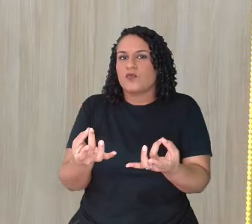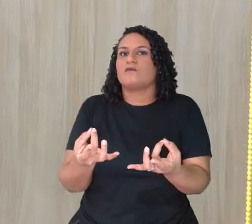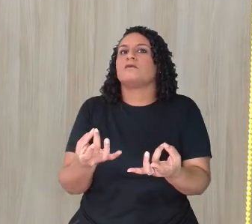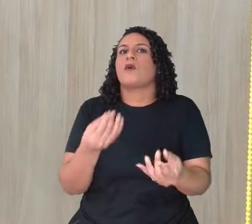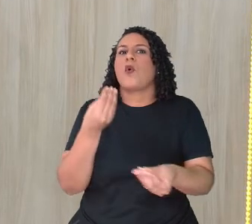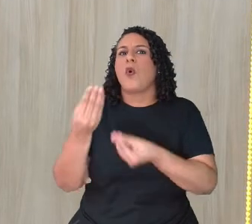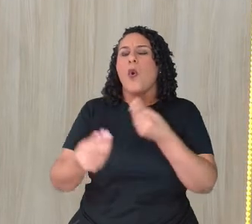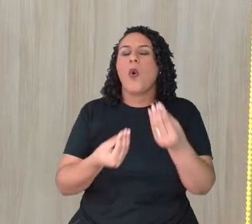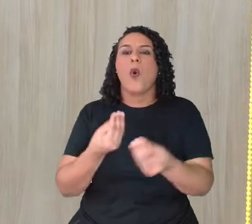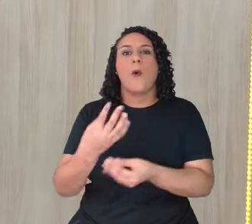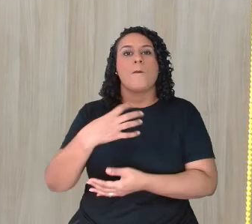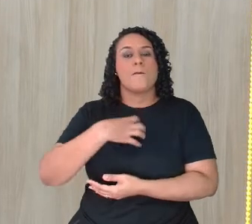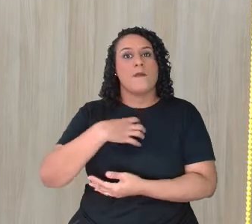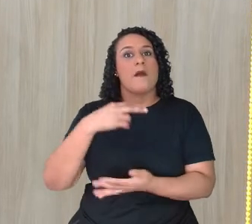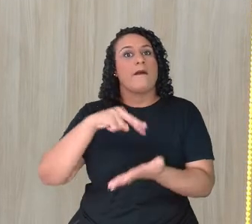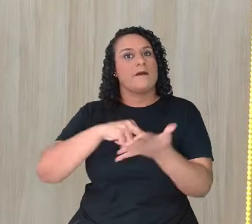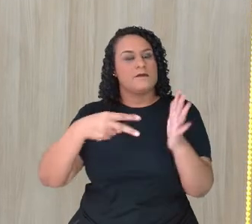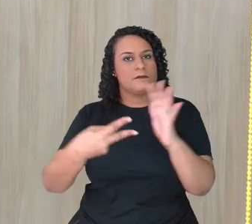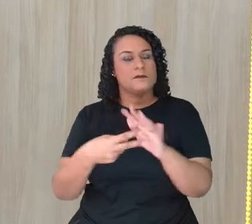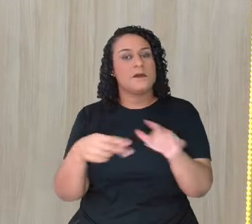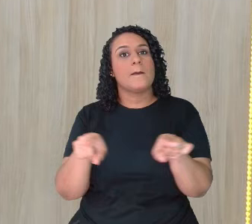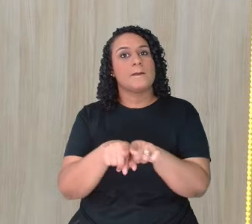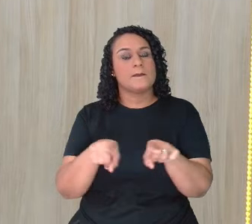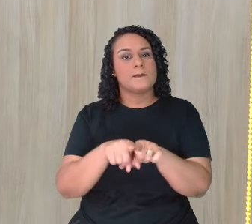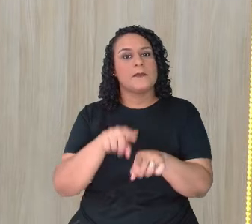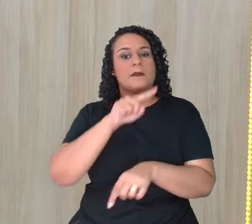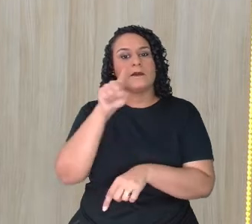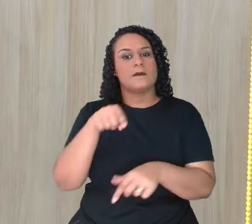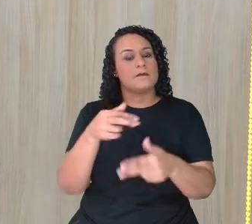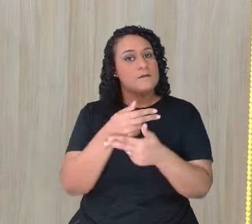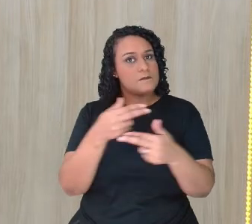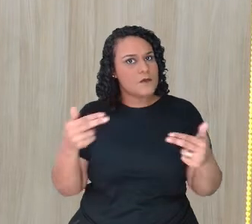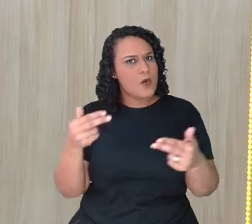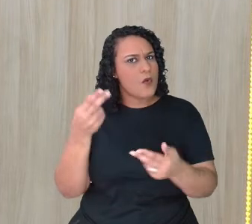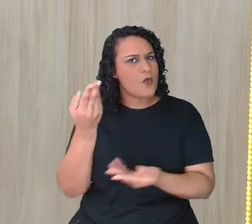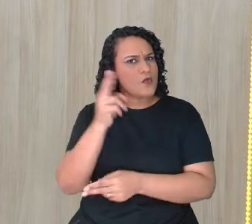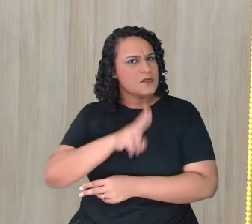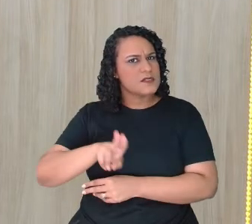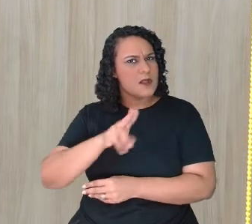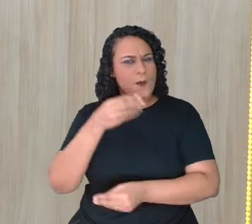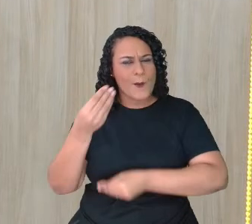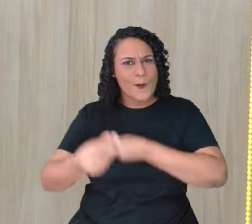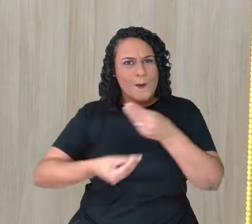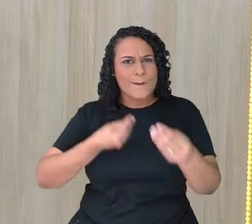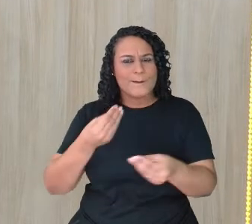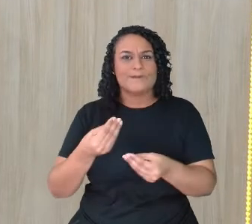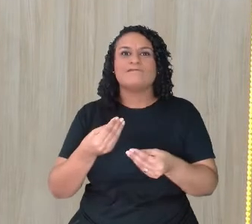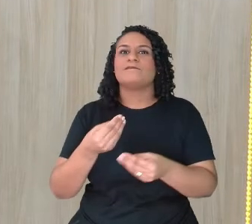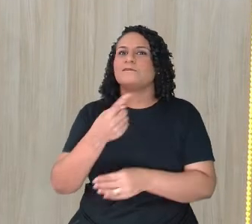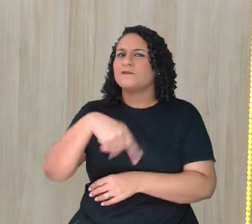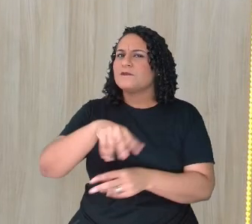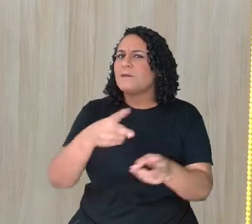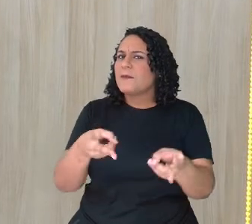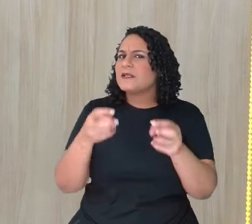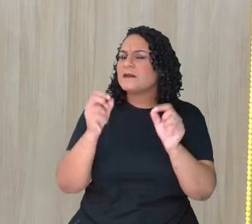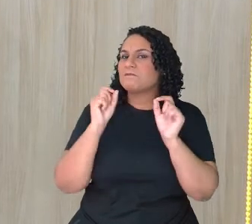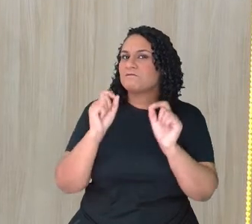relações de sentidos, mas também na pontuação. E aí vocês percebem que estamos falando